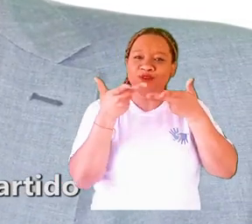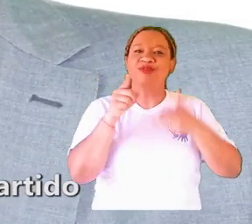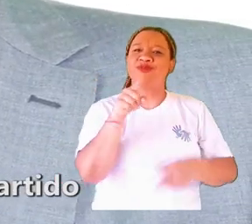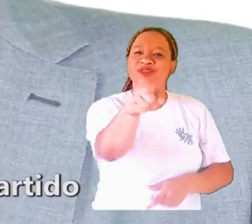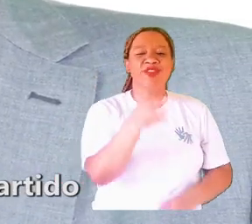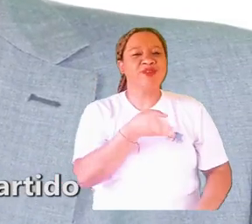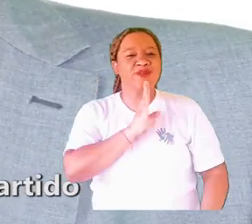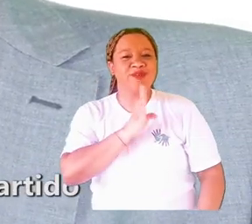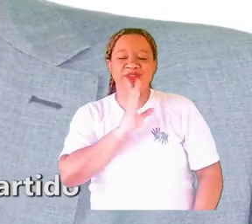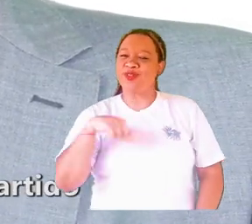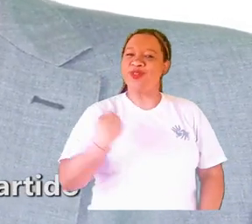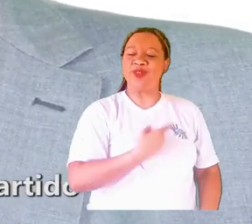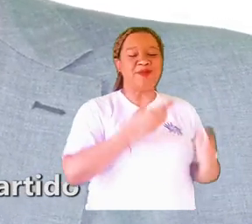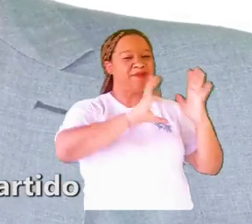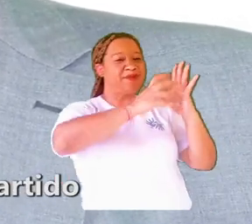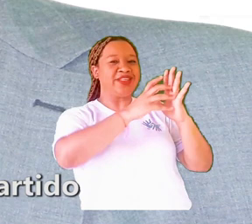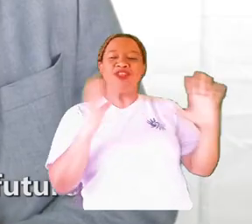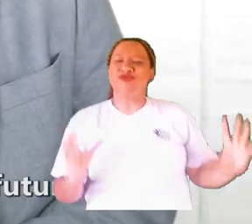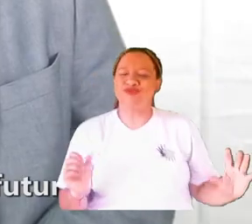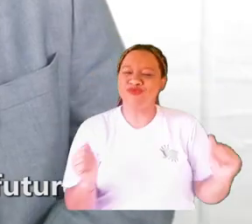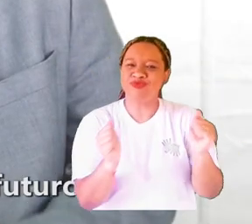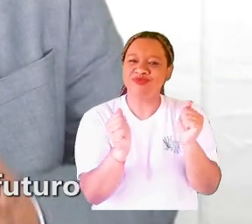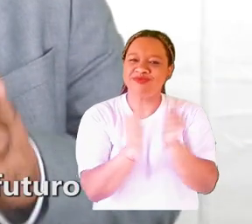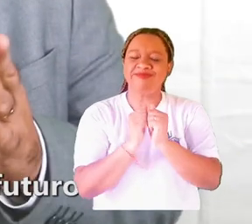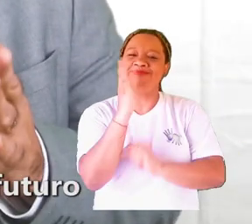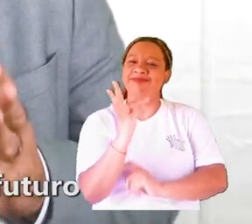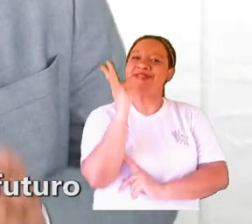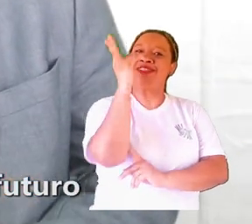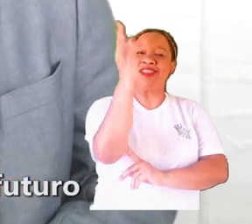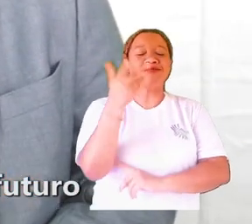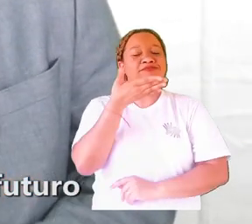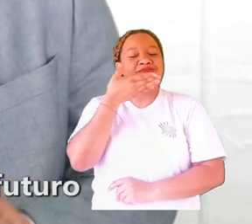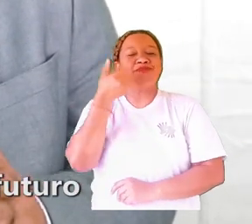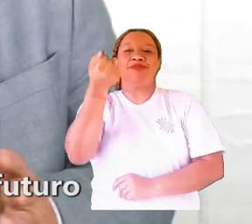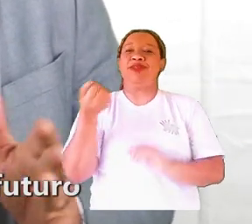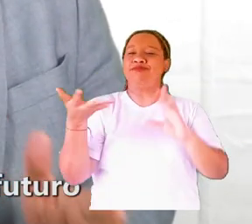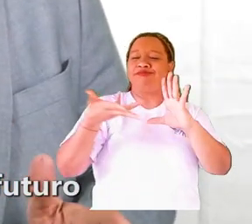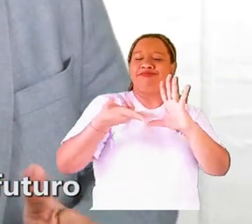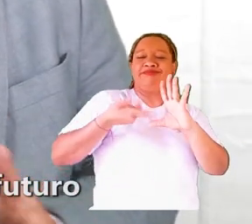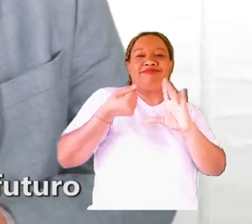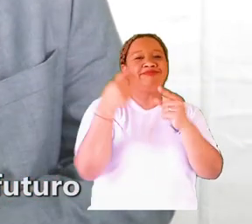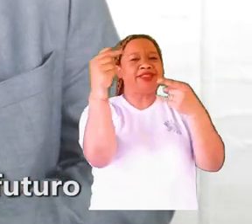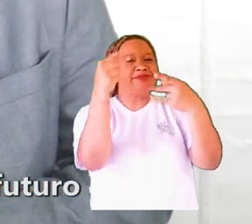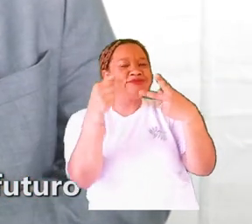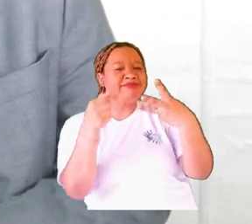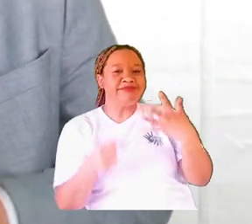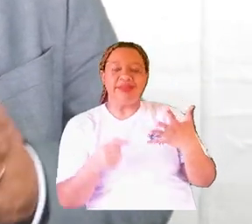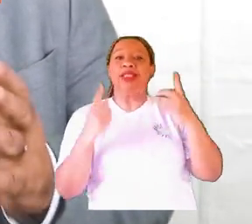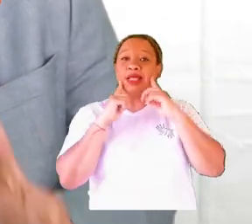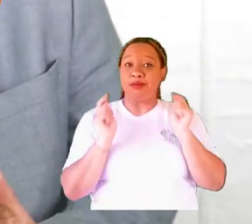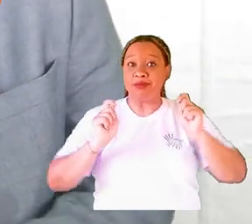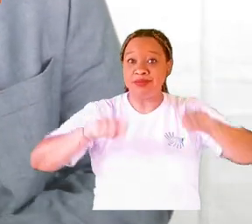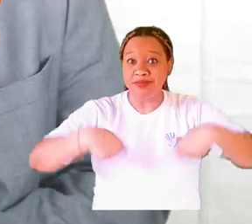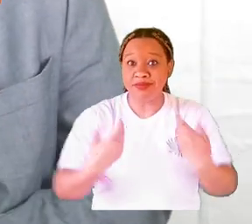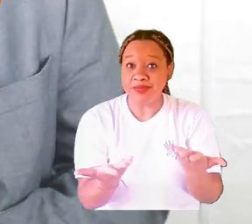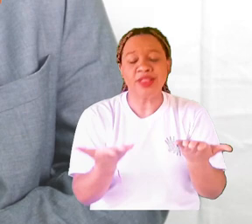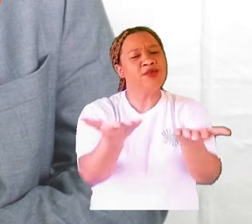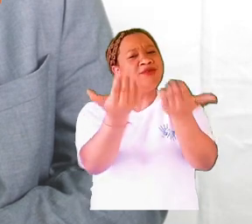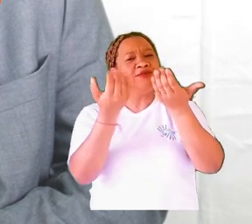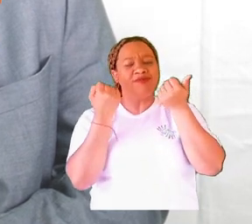te convidar a conhecer o nosso partido e somar nossas esperanças na construção de um futuro repleto